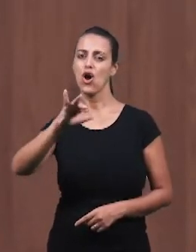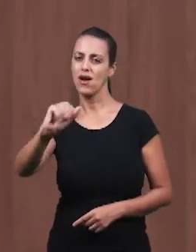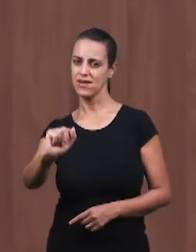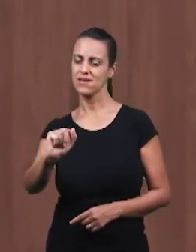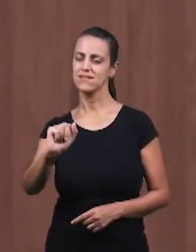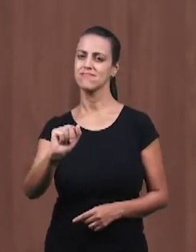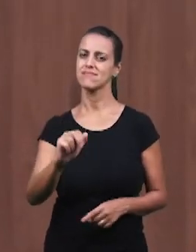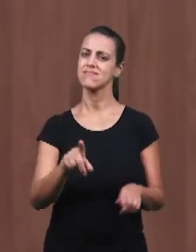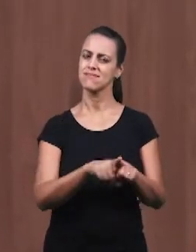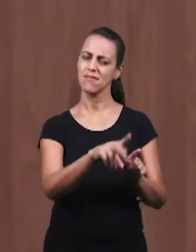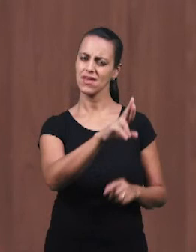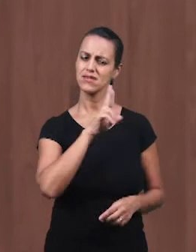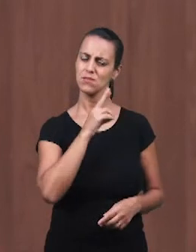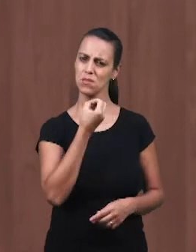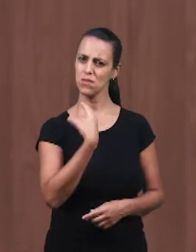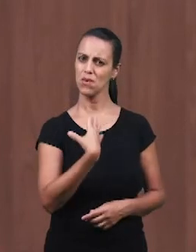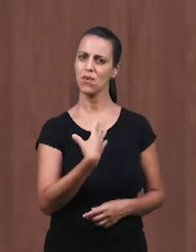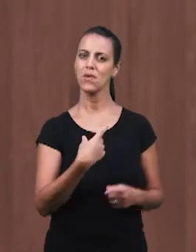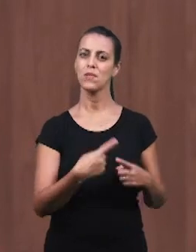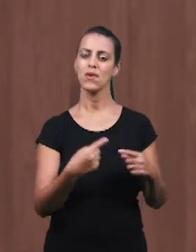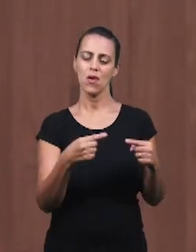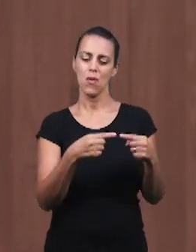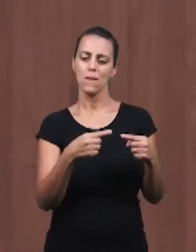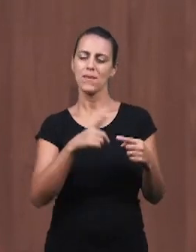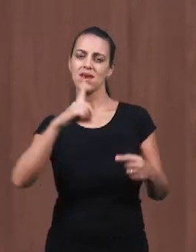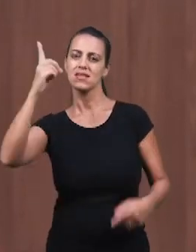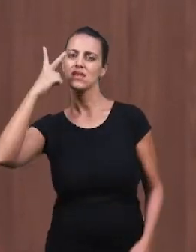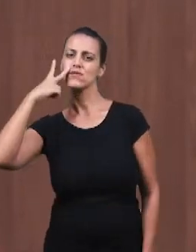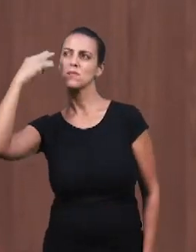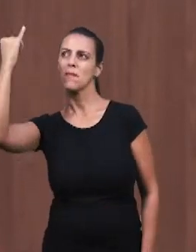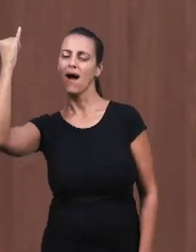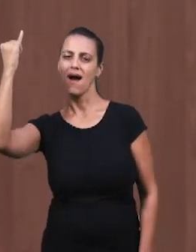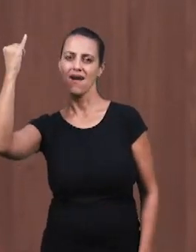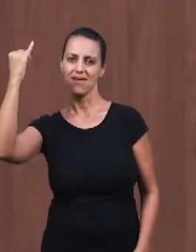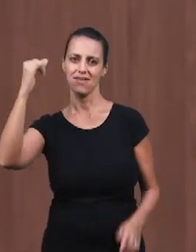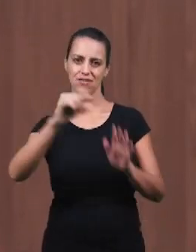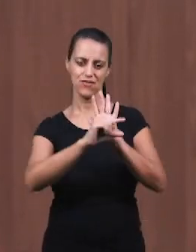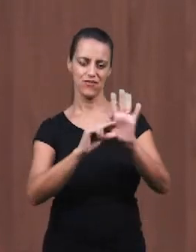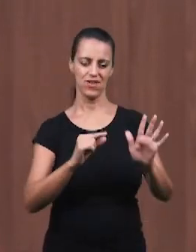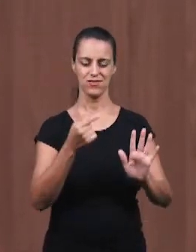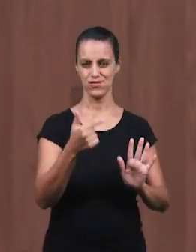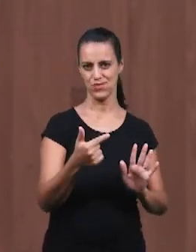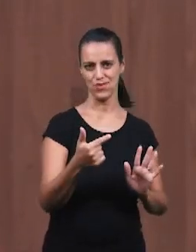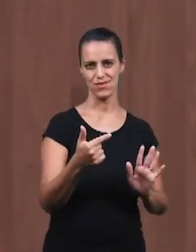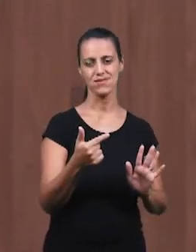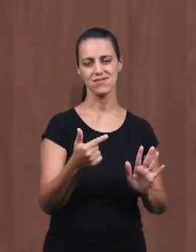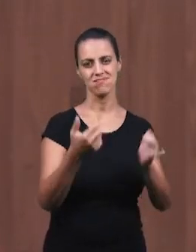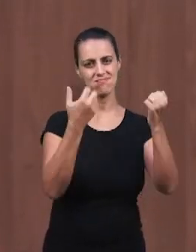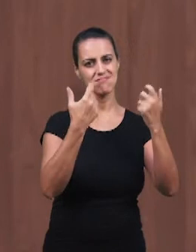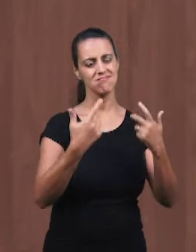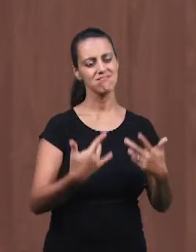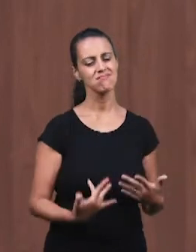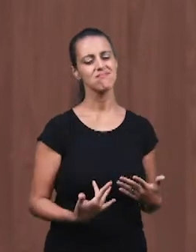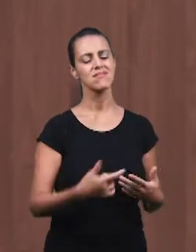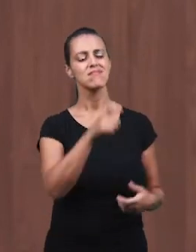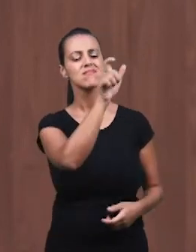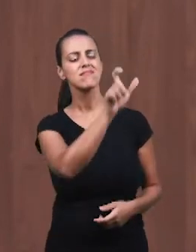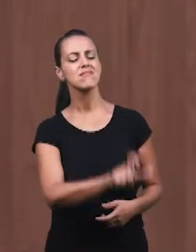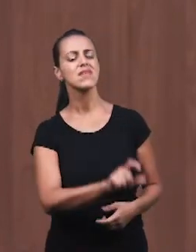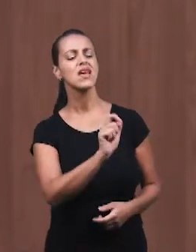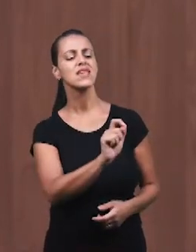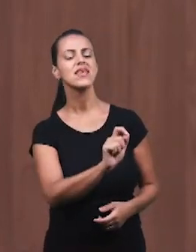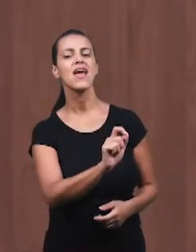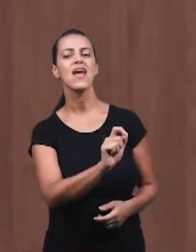boa relacionada à figura do Pai, Deus o Pai, no verso 2, ali na descrição de